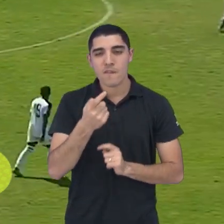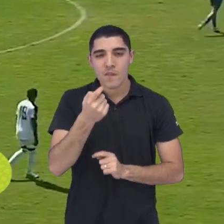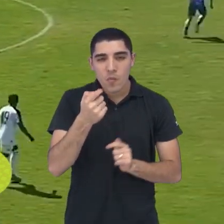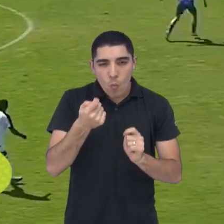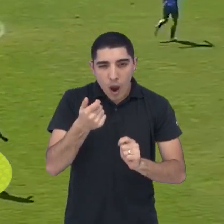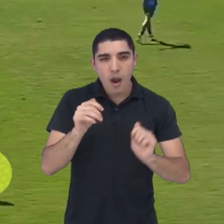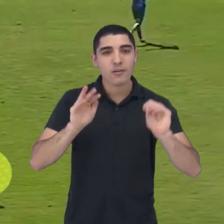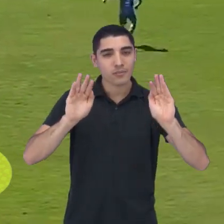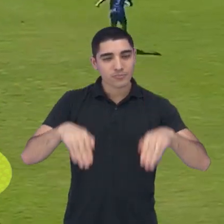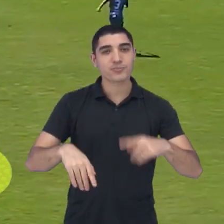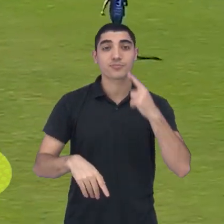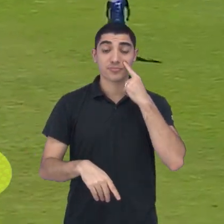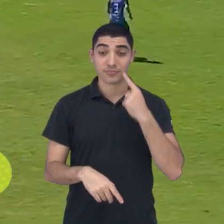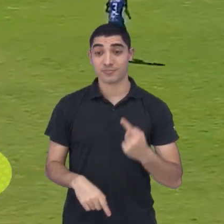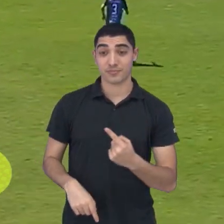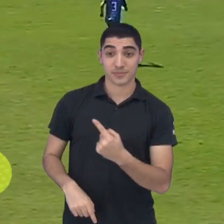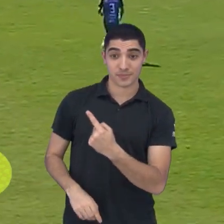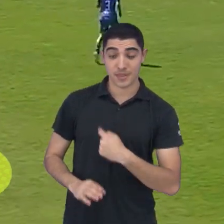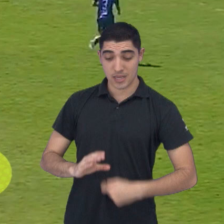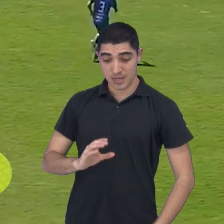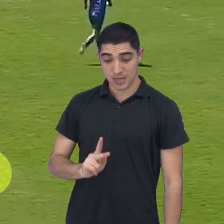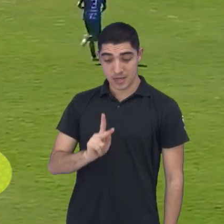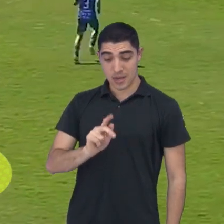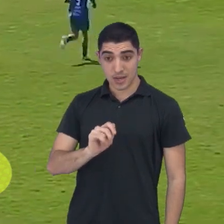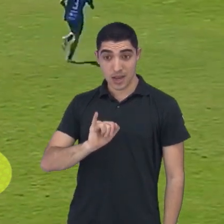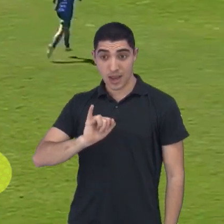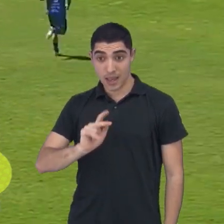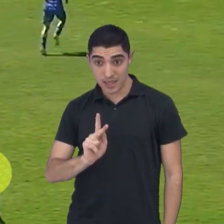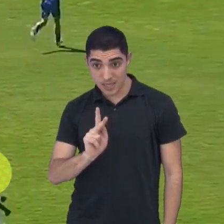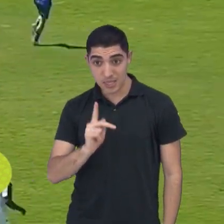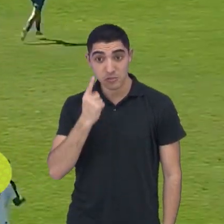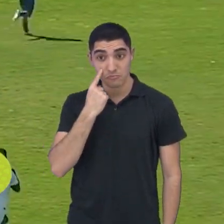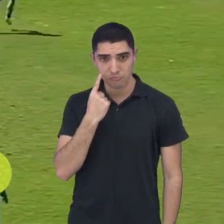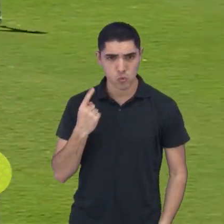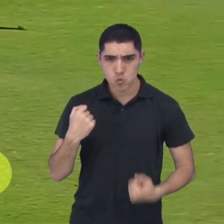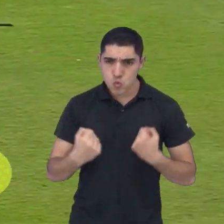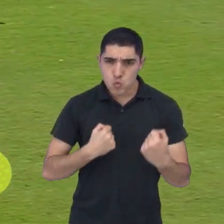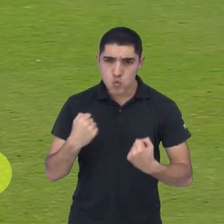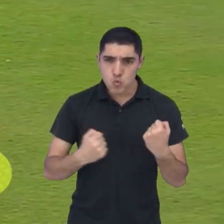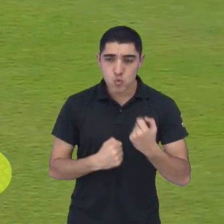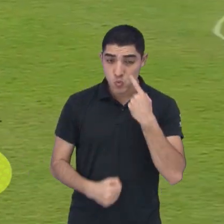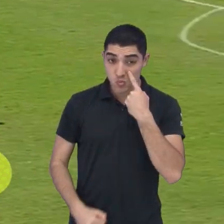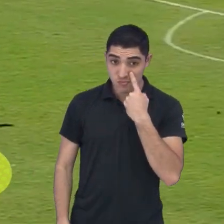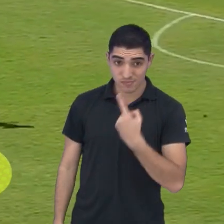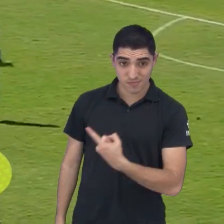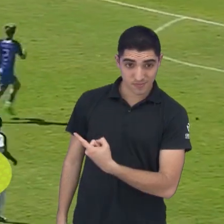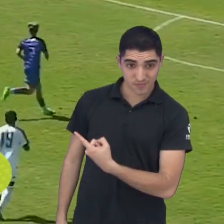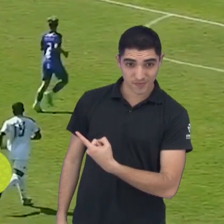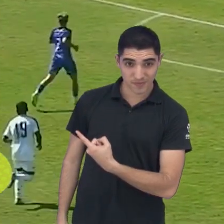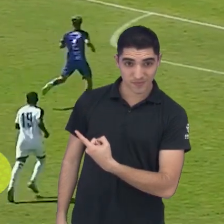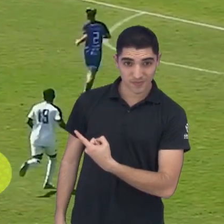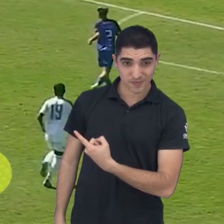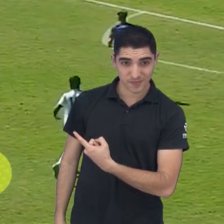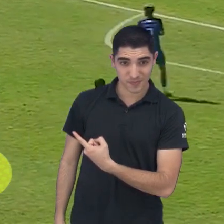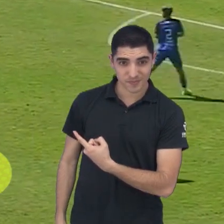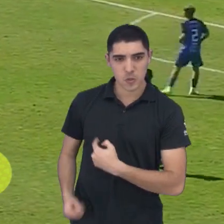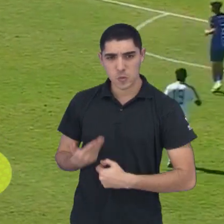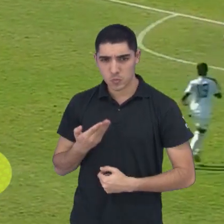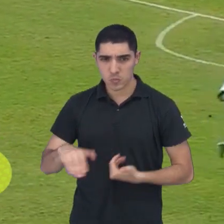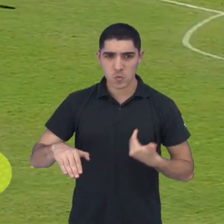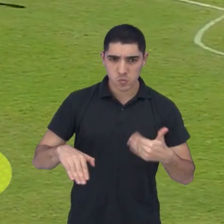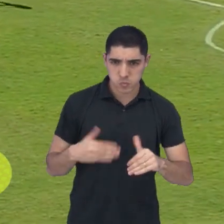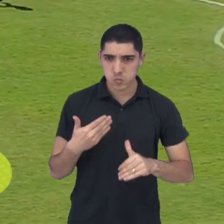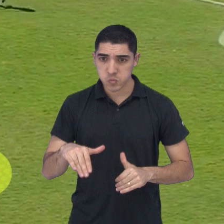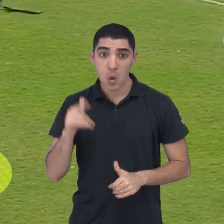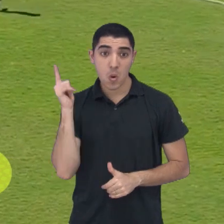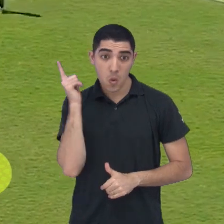também foi um golaço. Kaique Gabriel recebeu na linha divisória de campo, foi carregando pela lateral esquerda. 2 na marcação, trouxe para o